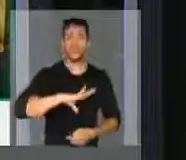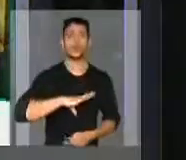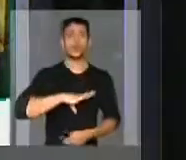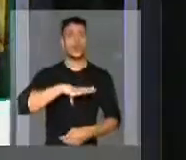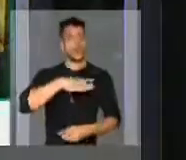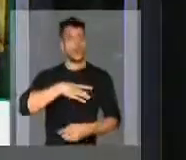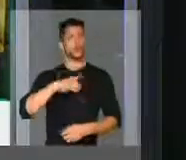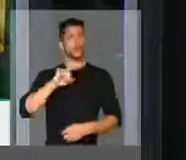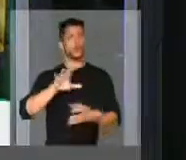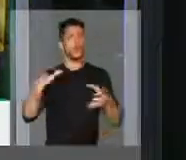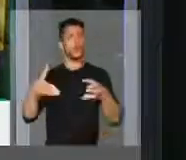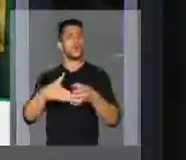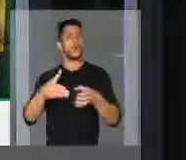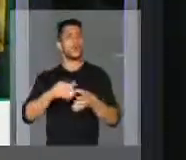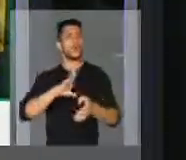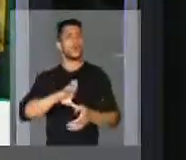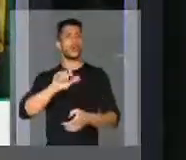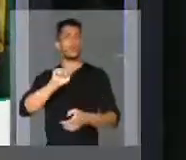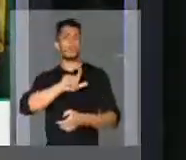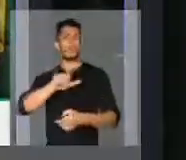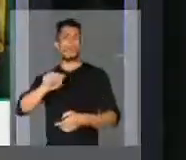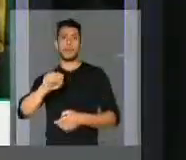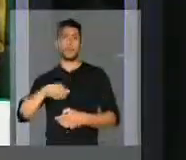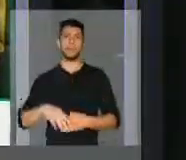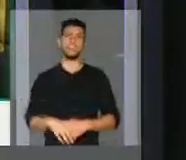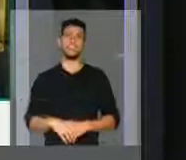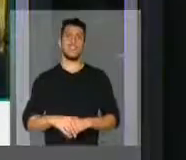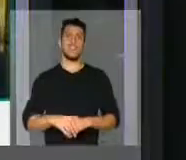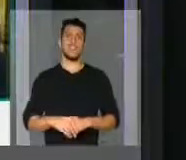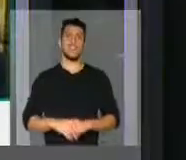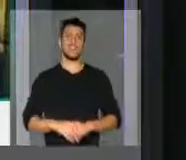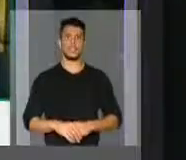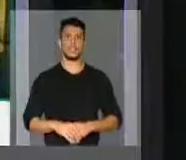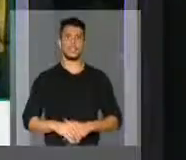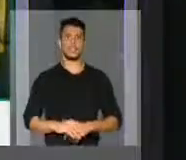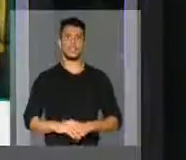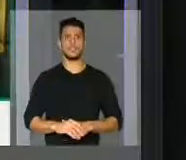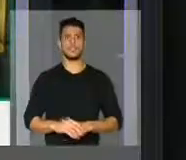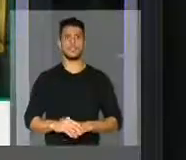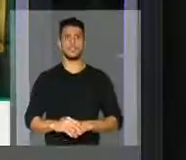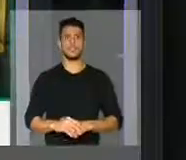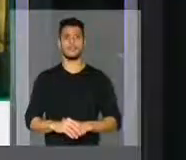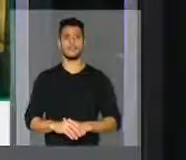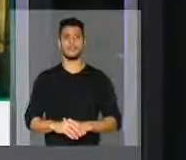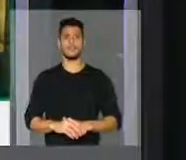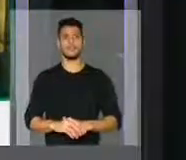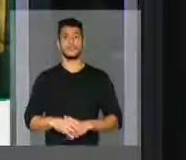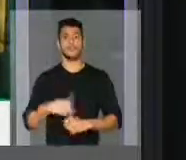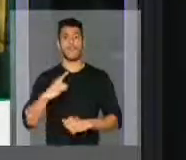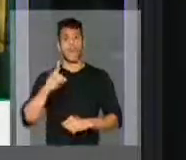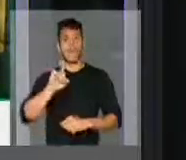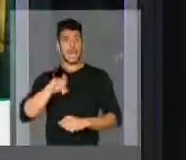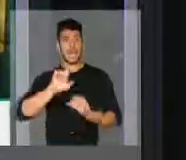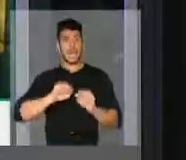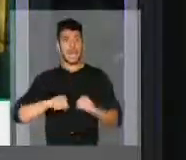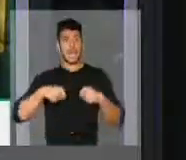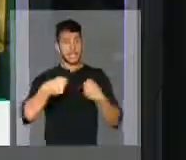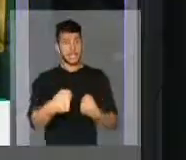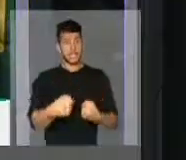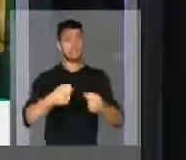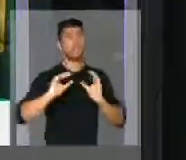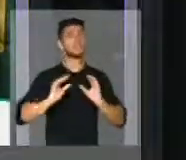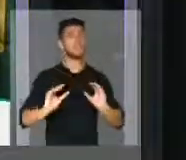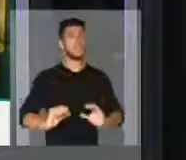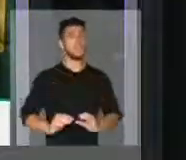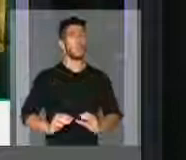de ser a bancada da bala. Bancada da vida, que defende a vida. Quem defende o cidadão, é quem defende a vida. E